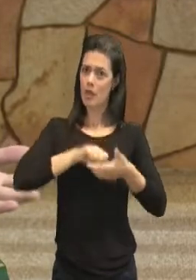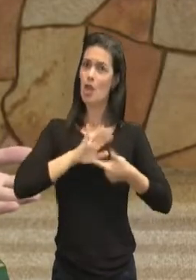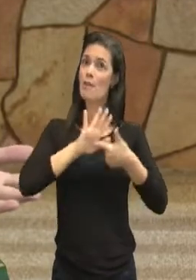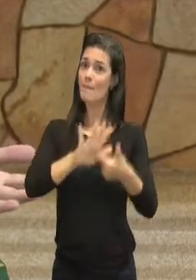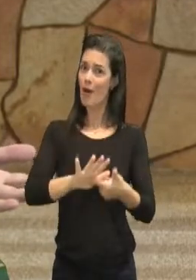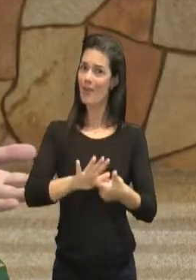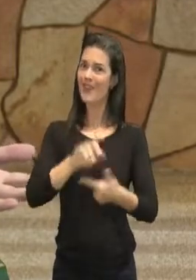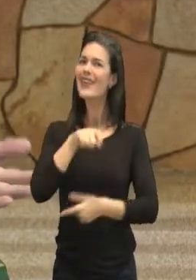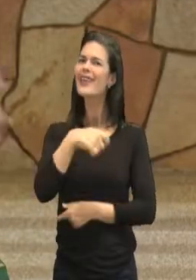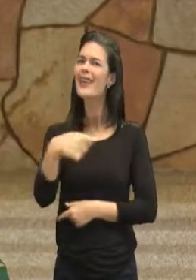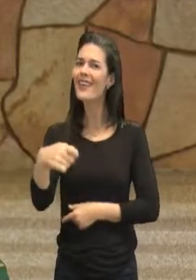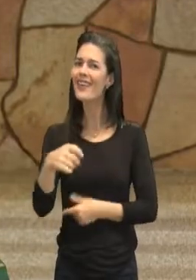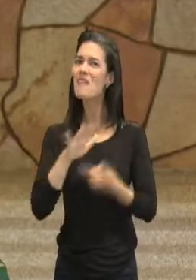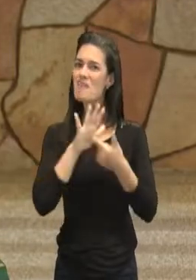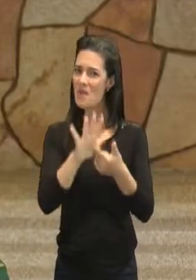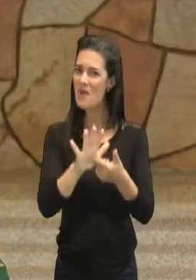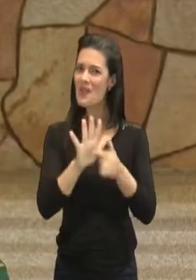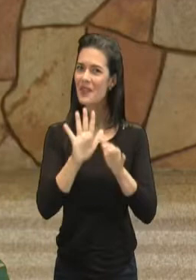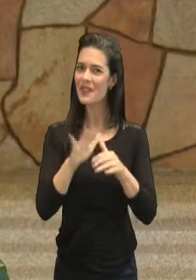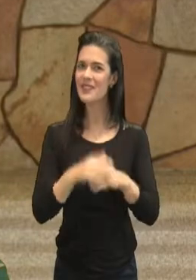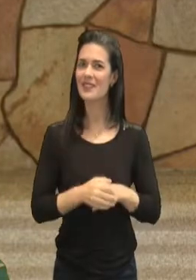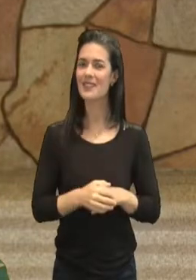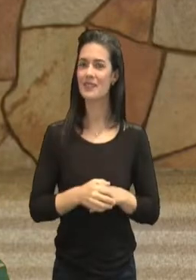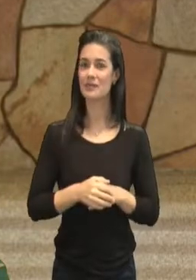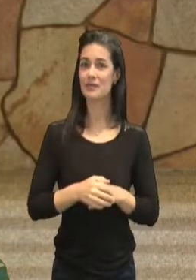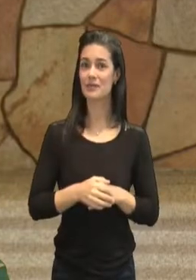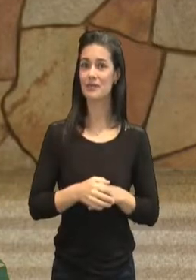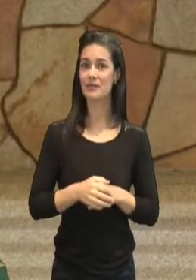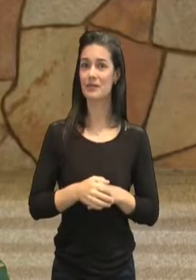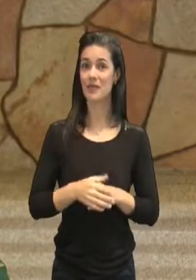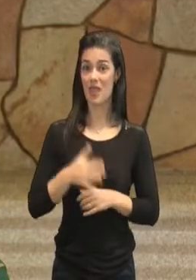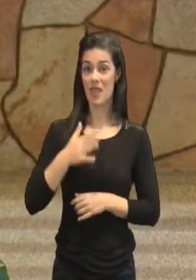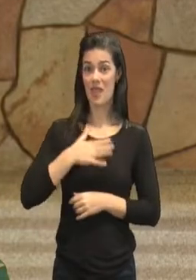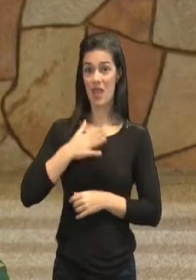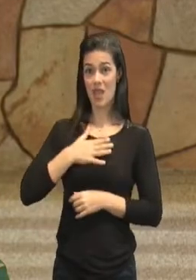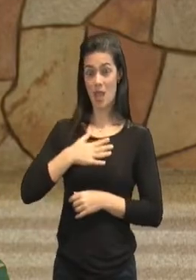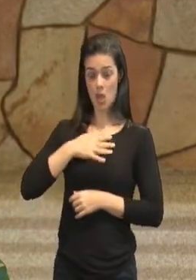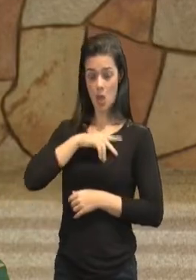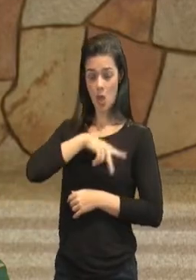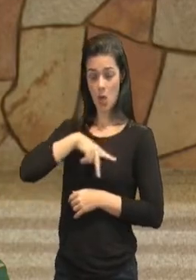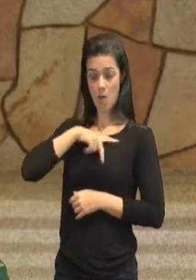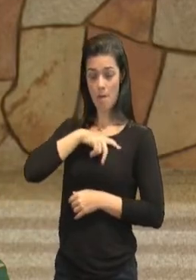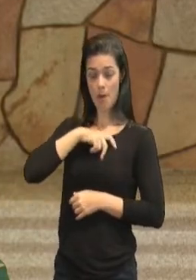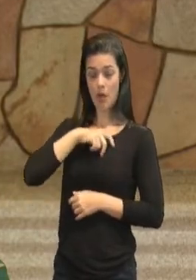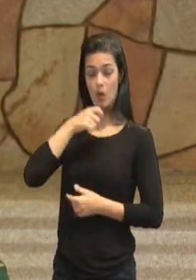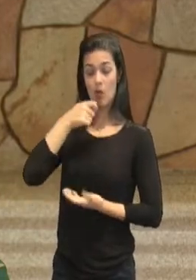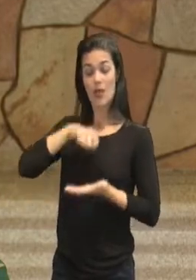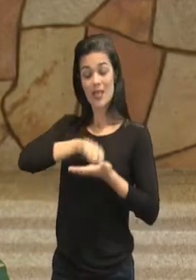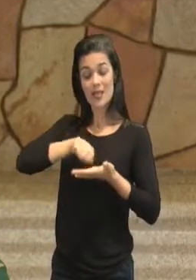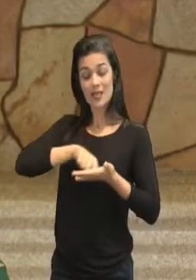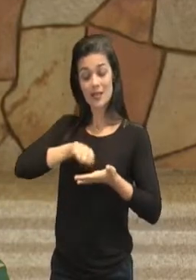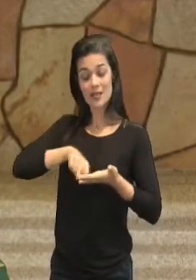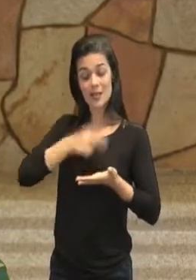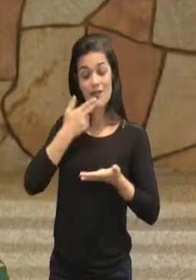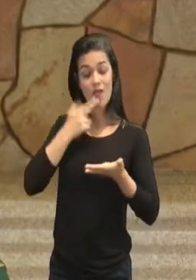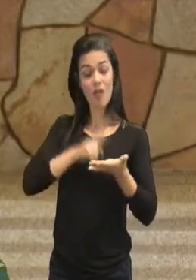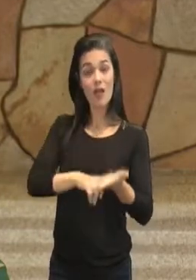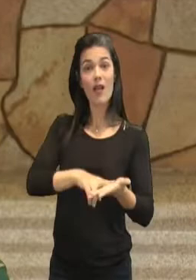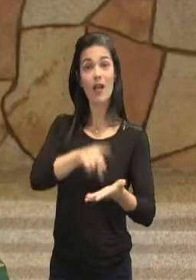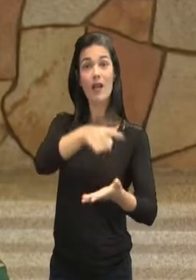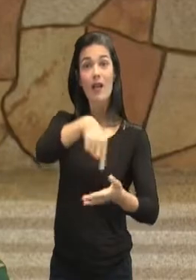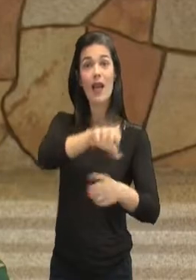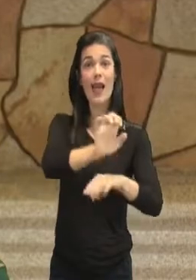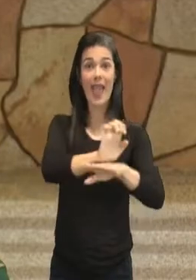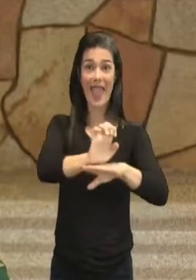de Deus, aos santos que vivem em Éfeso e fiéis em Cristo Jesus, o